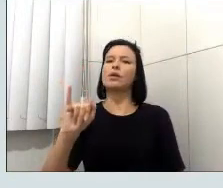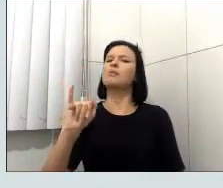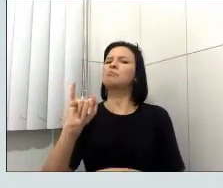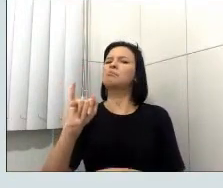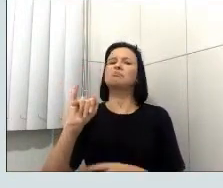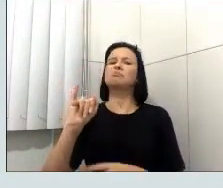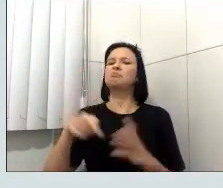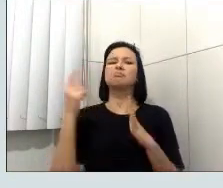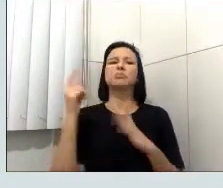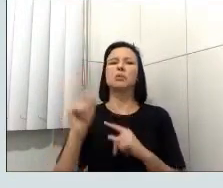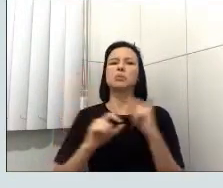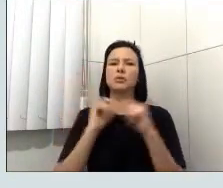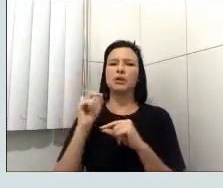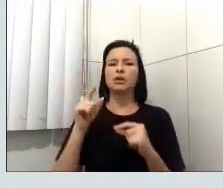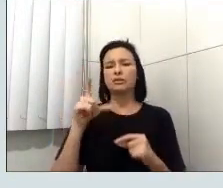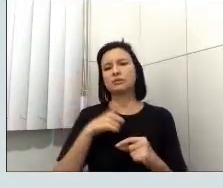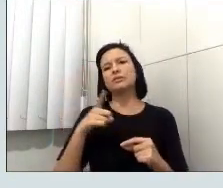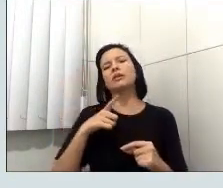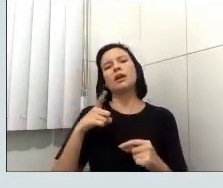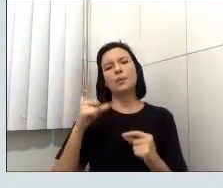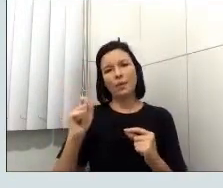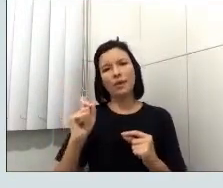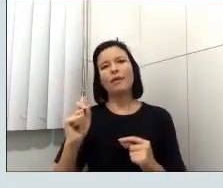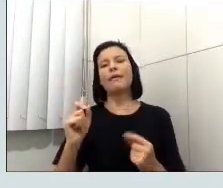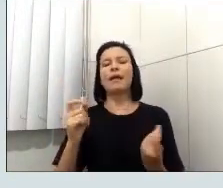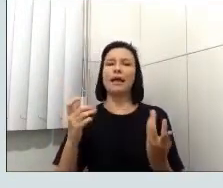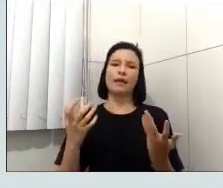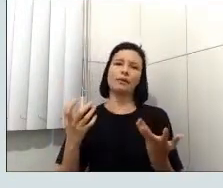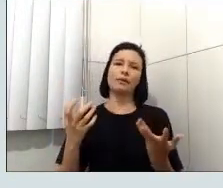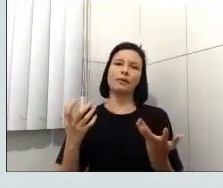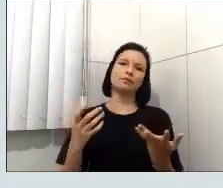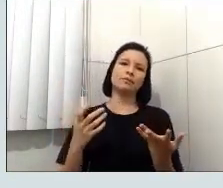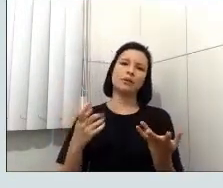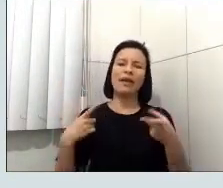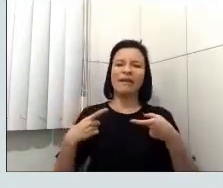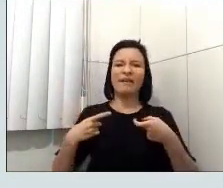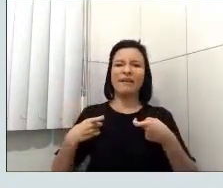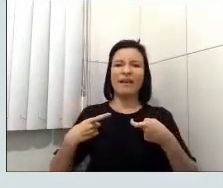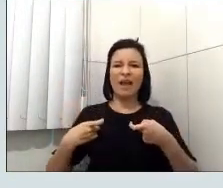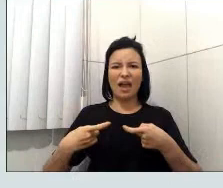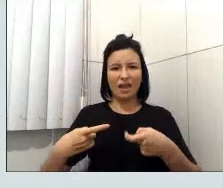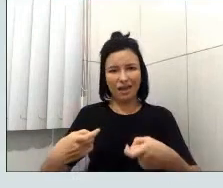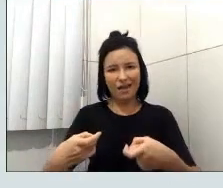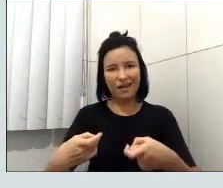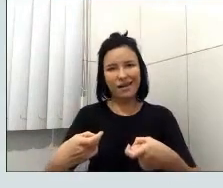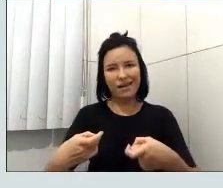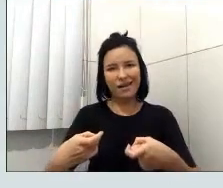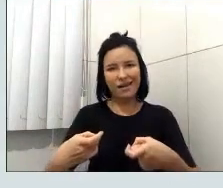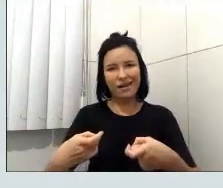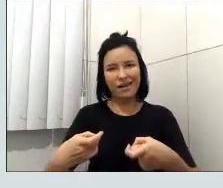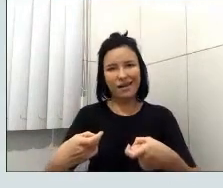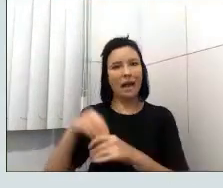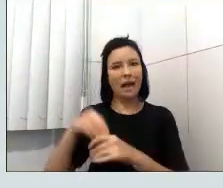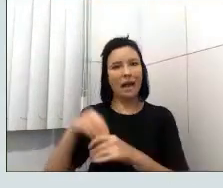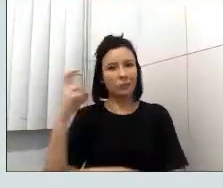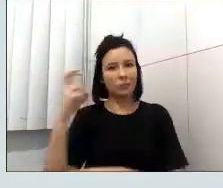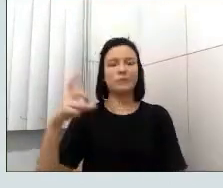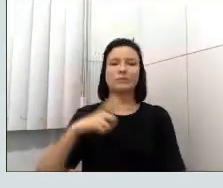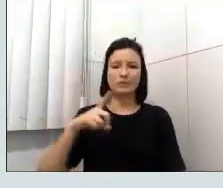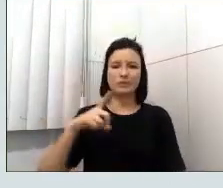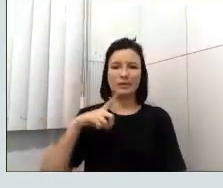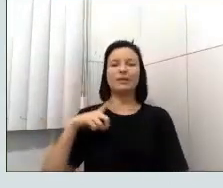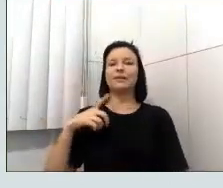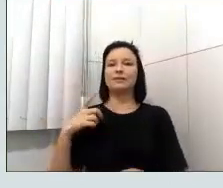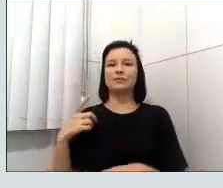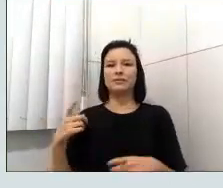tinham rituais que envolviam a guerra. E nessa guerra, nesses rituais de guerra,